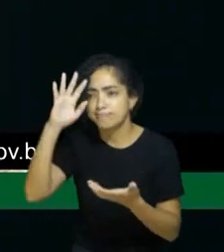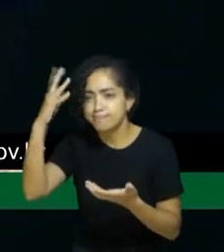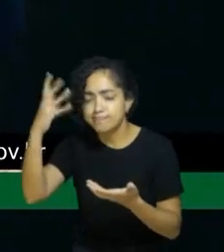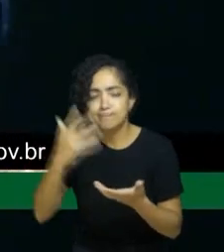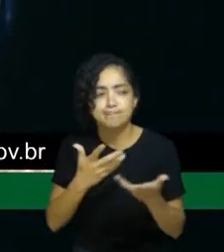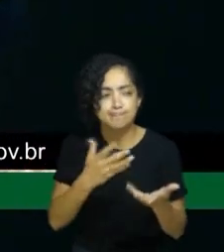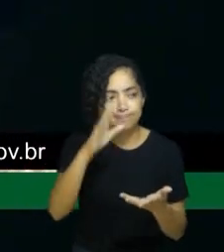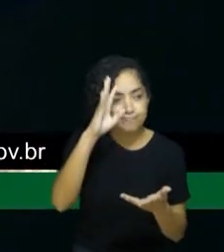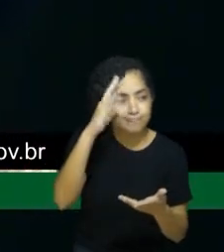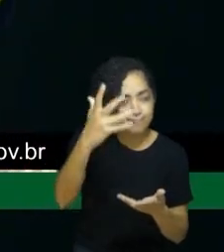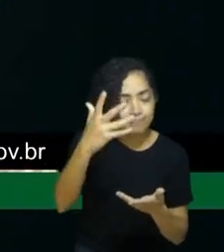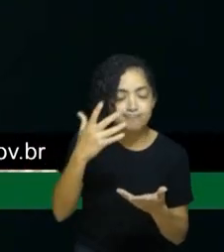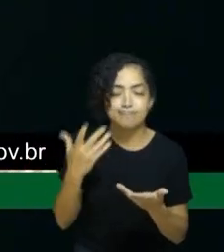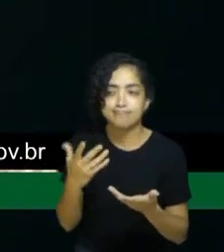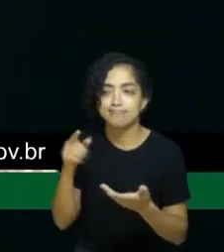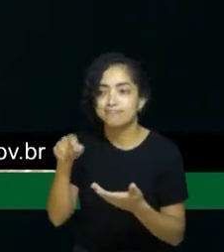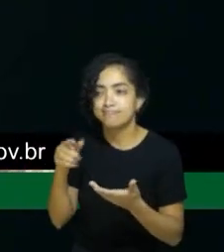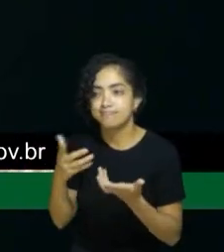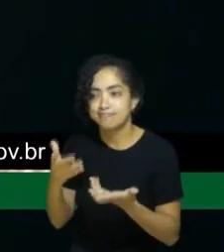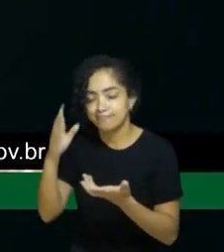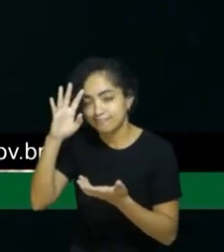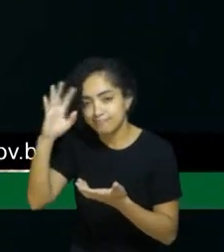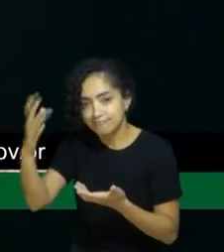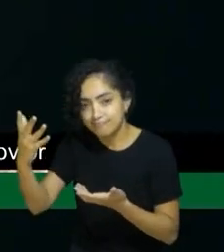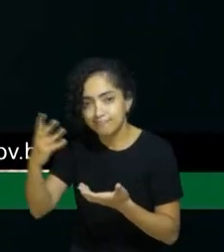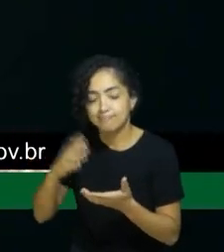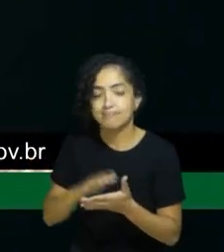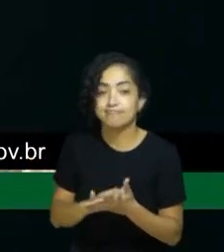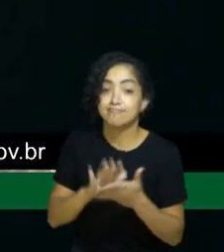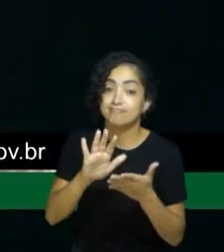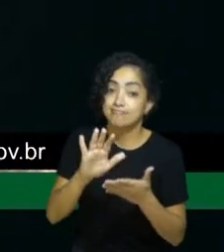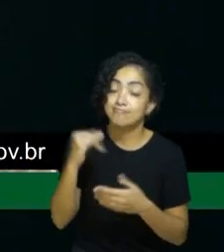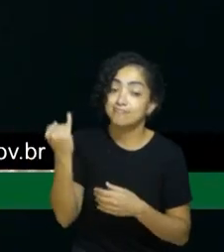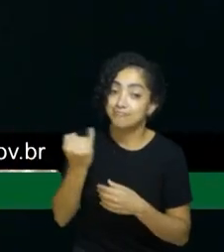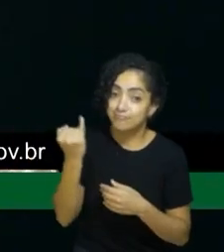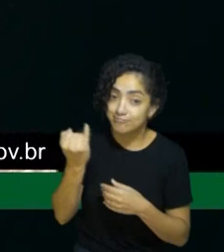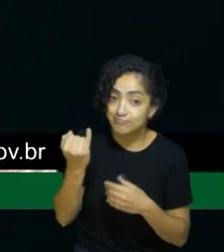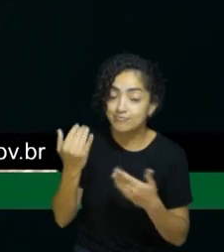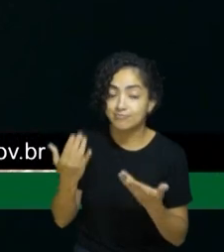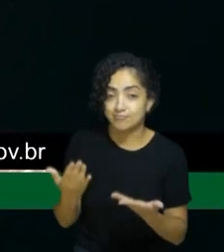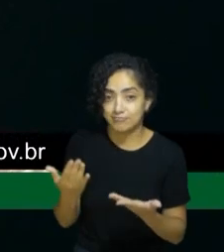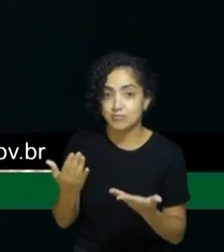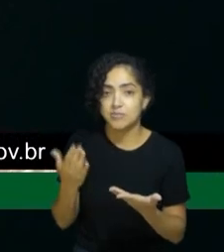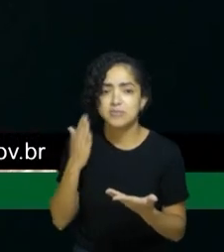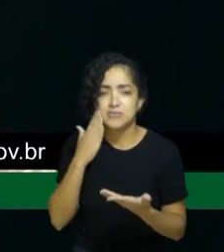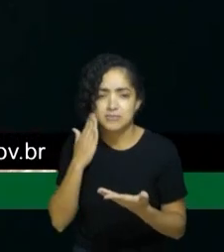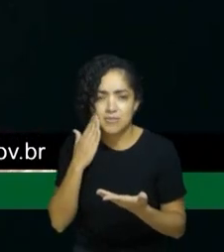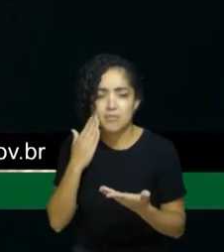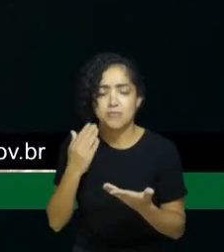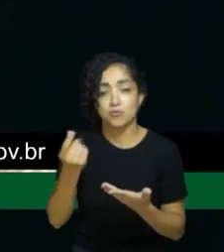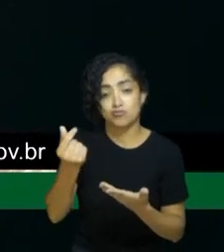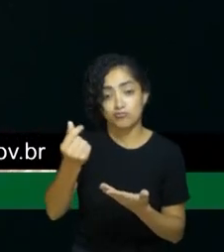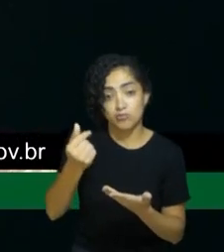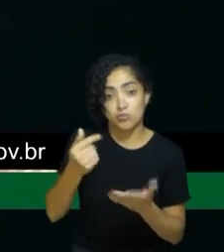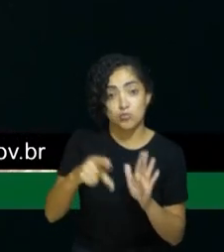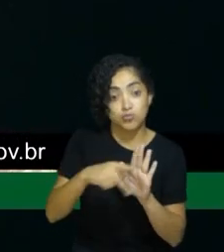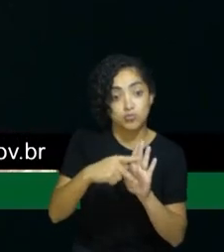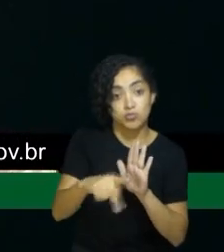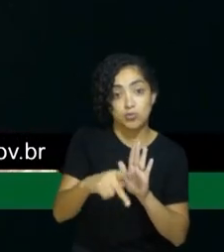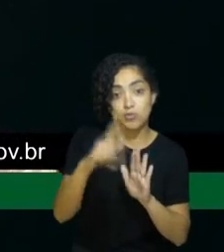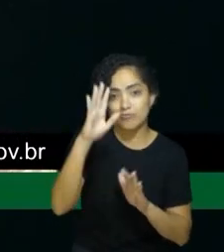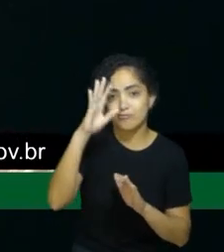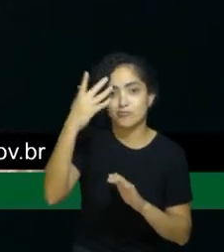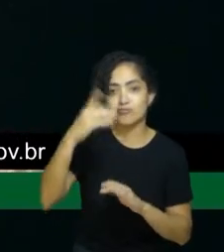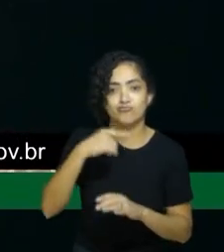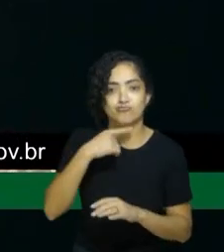quero resolver aquele aquela situação Mário mas é importante a gente sabe que o município com recursos próprios não resolve todos os problemas então é